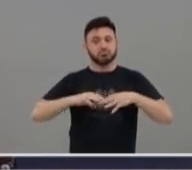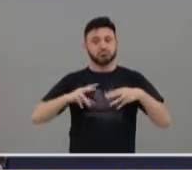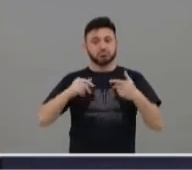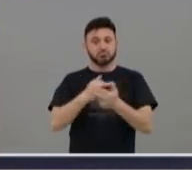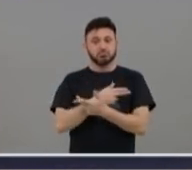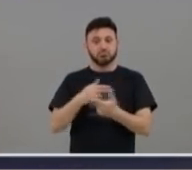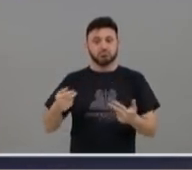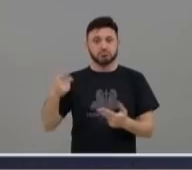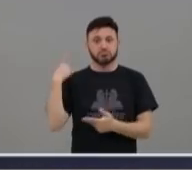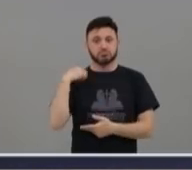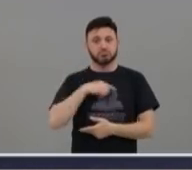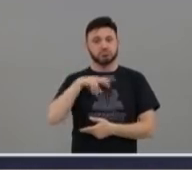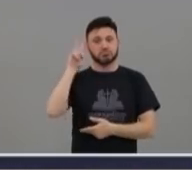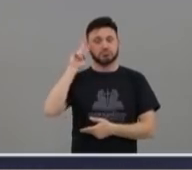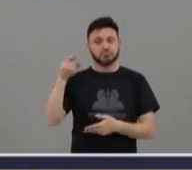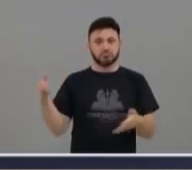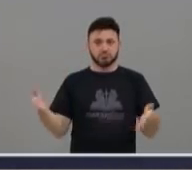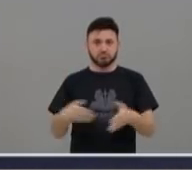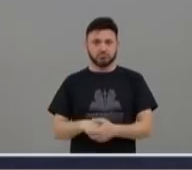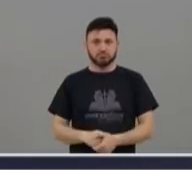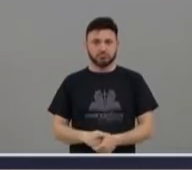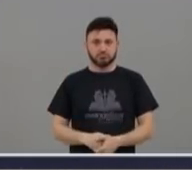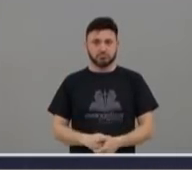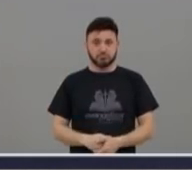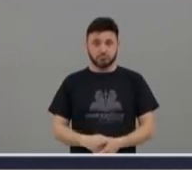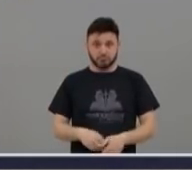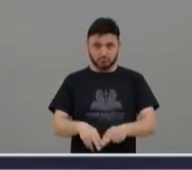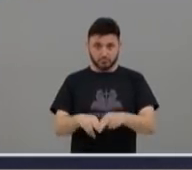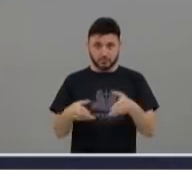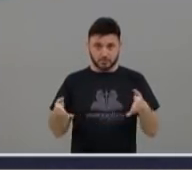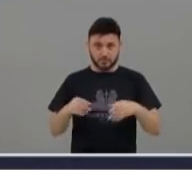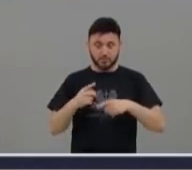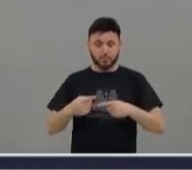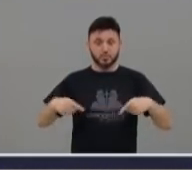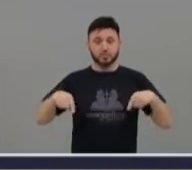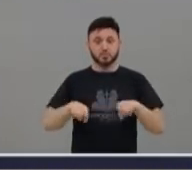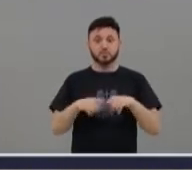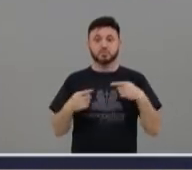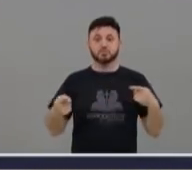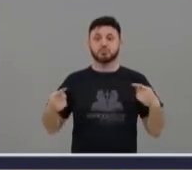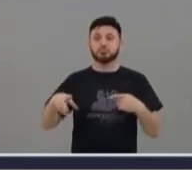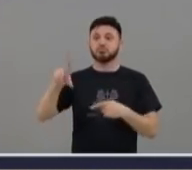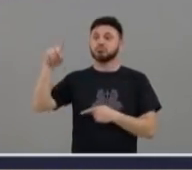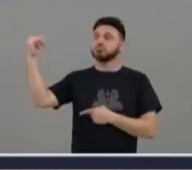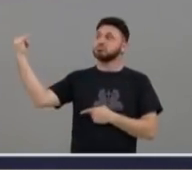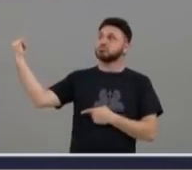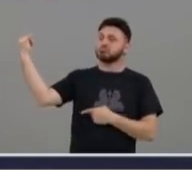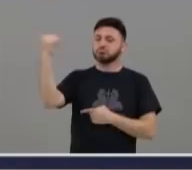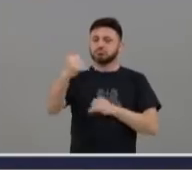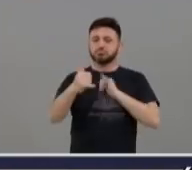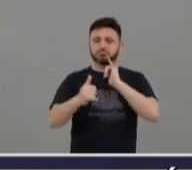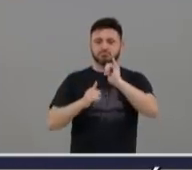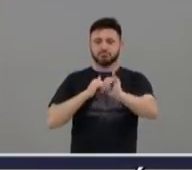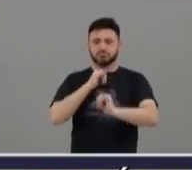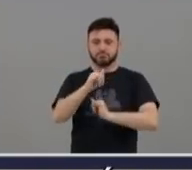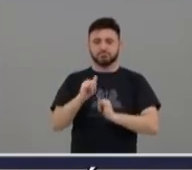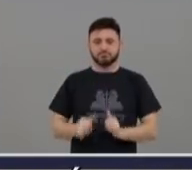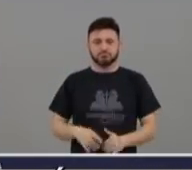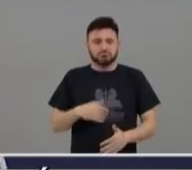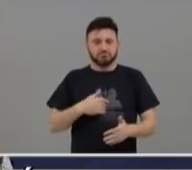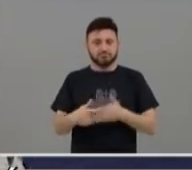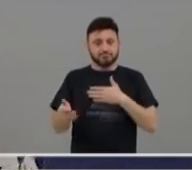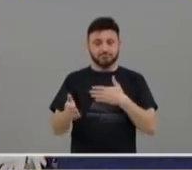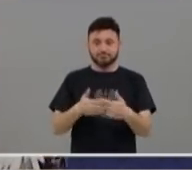agora. Eu quero dizer para você que através dessa canção, a mensagem que o Senhor quer nos passar é que não